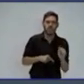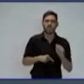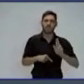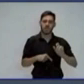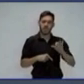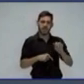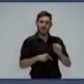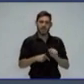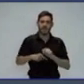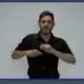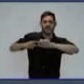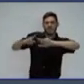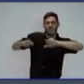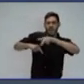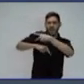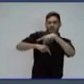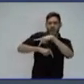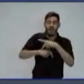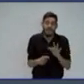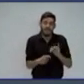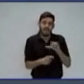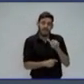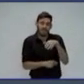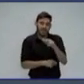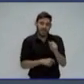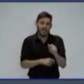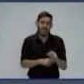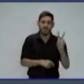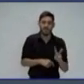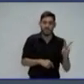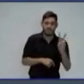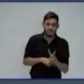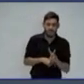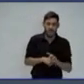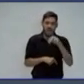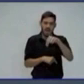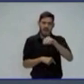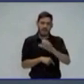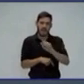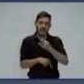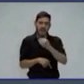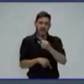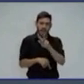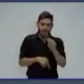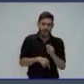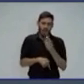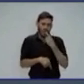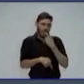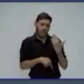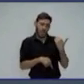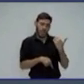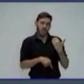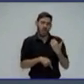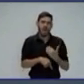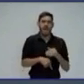Ucrânia, Geórgia, Filipinas, Venezuela, Nicarágua, mais recentemente,